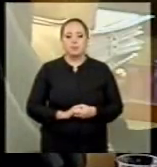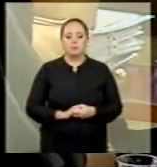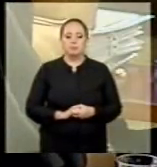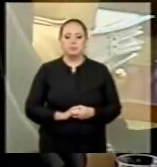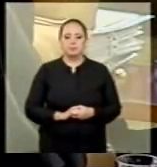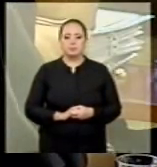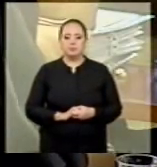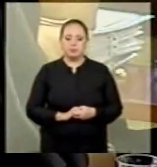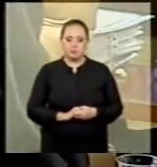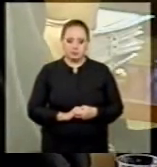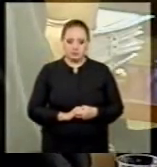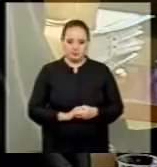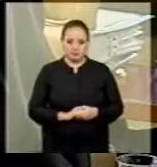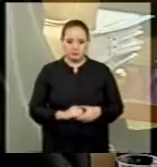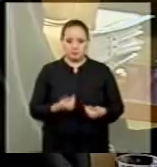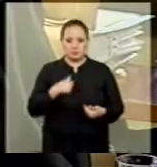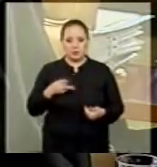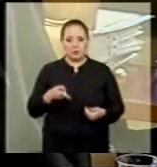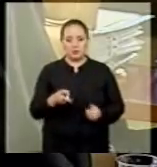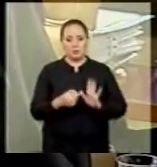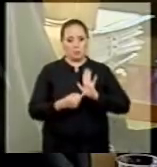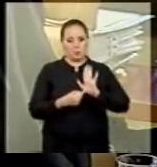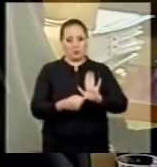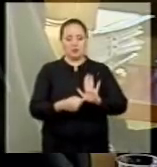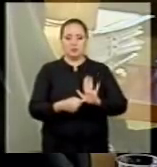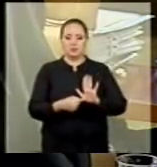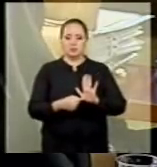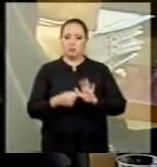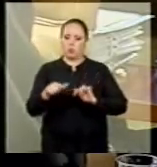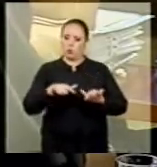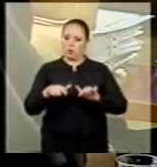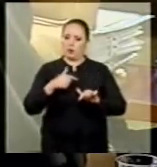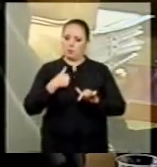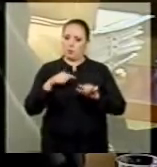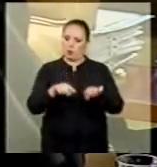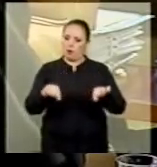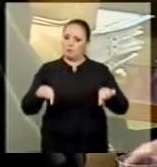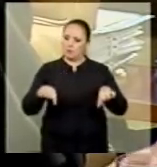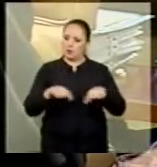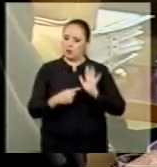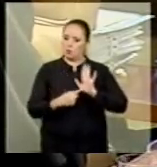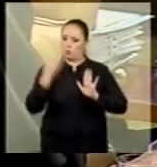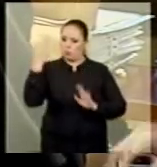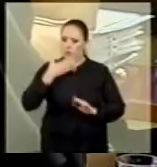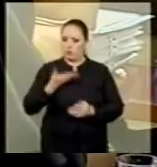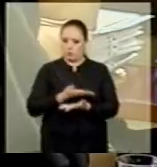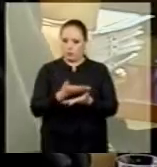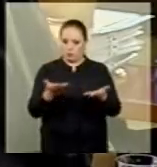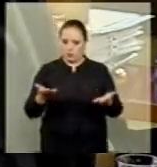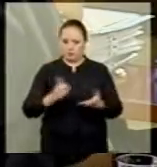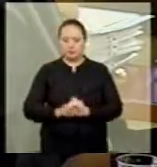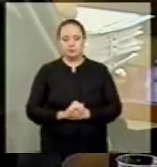demonstrando a produção da minha jurisdição e prestando conta. Aliás, todo ano, quando eu